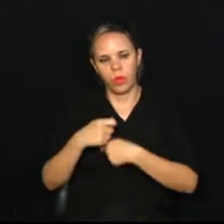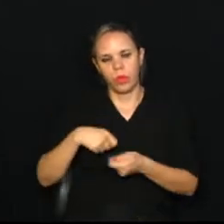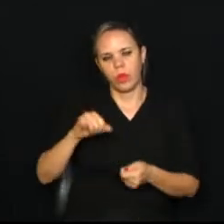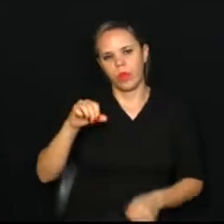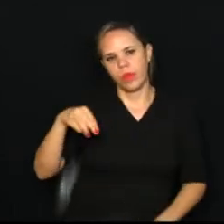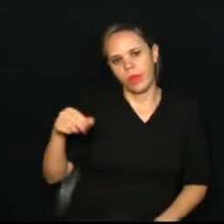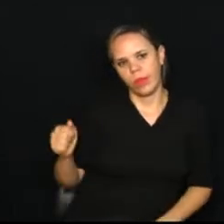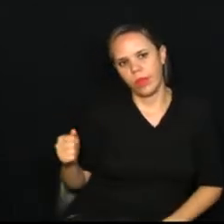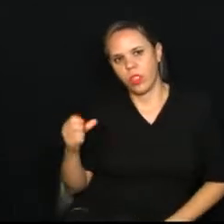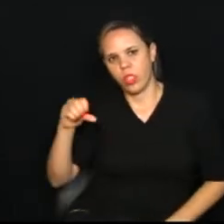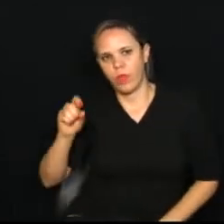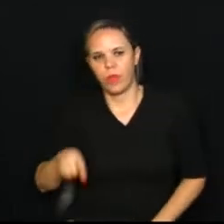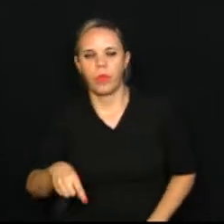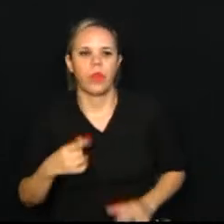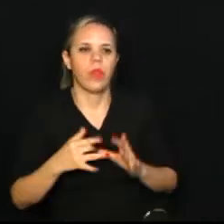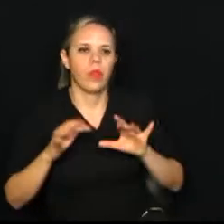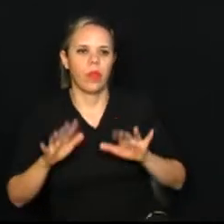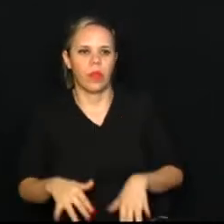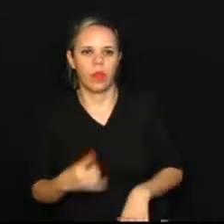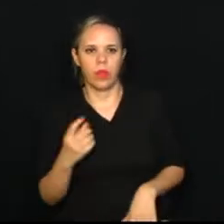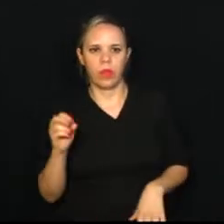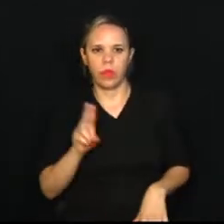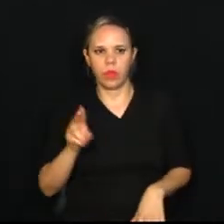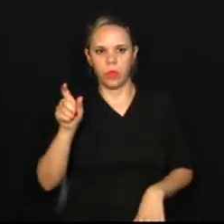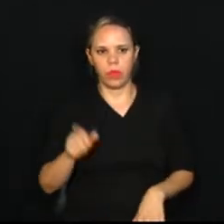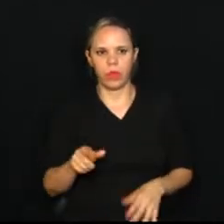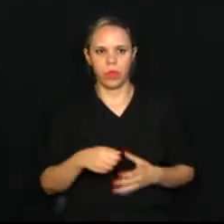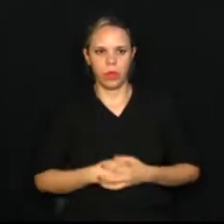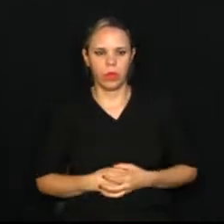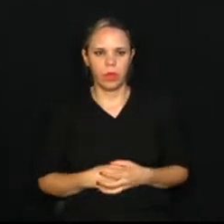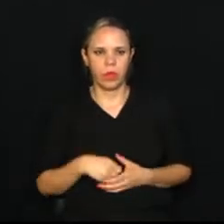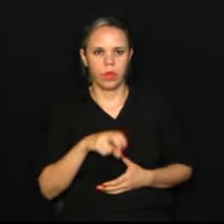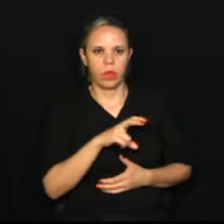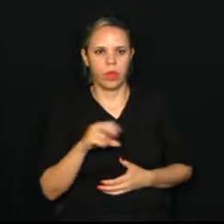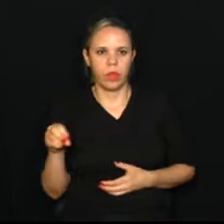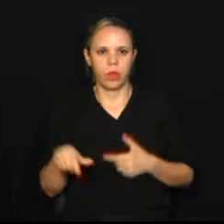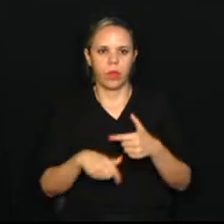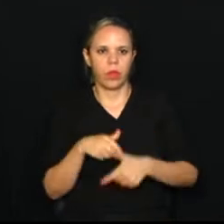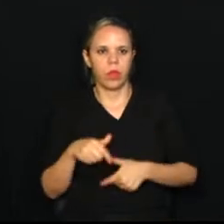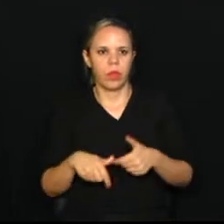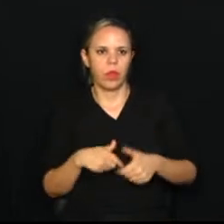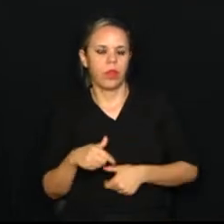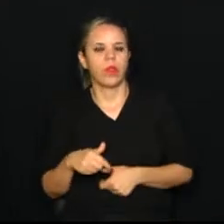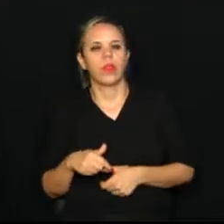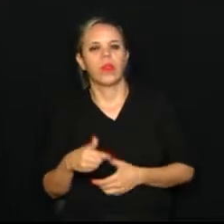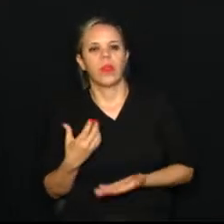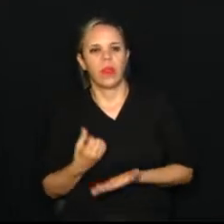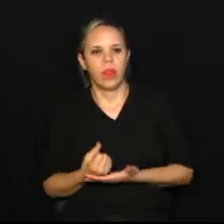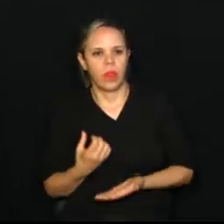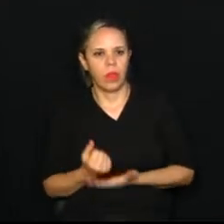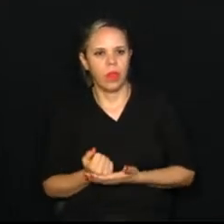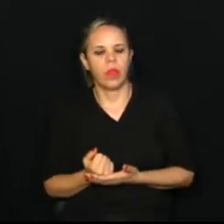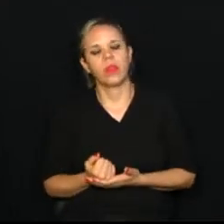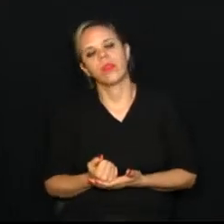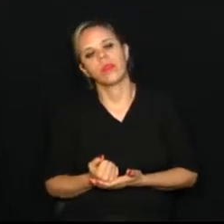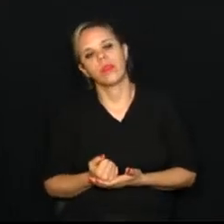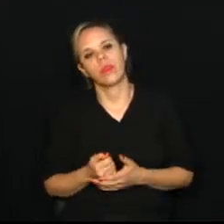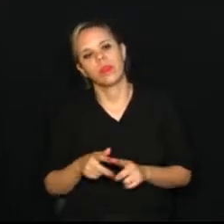São 9.000 e-mails, 10.000 usuários, 500 terabytes em backup com